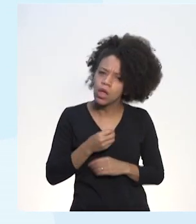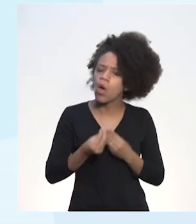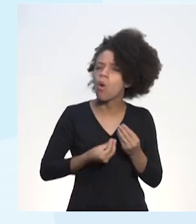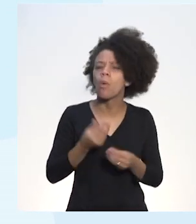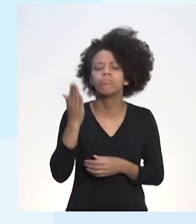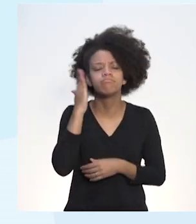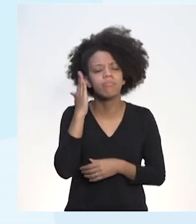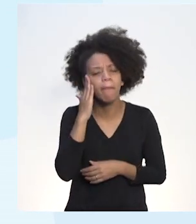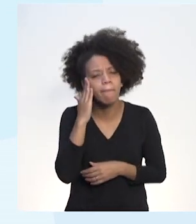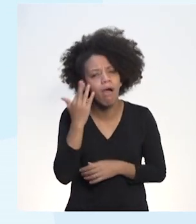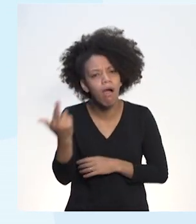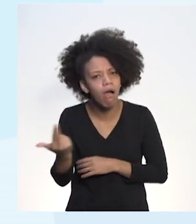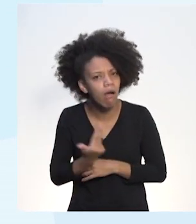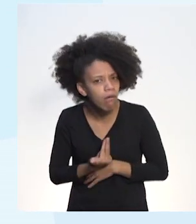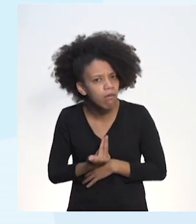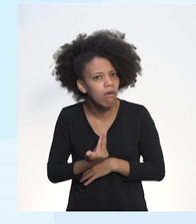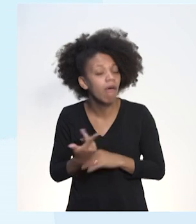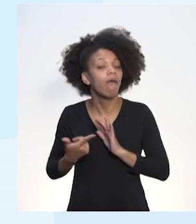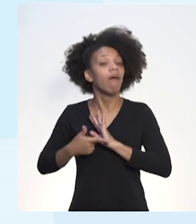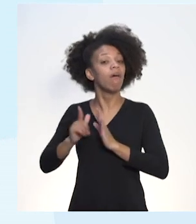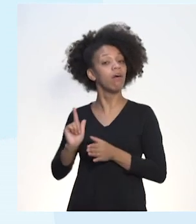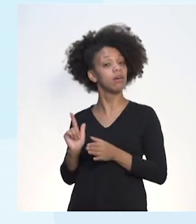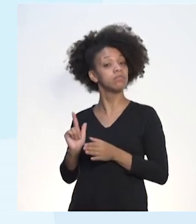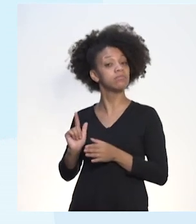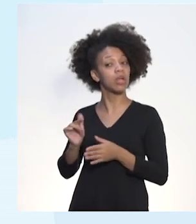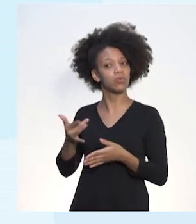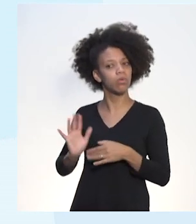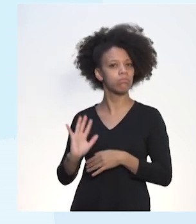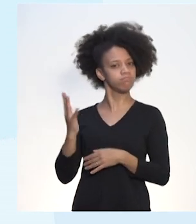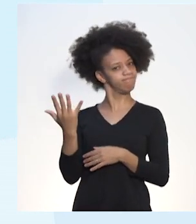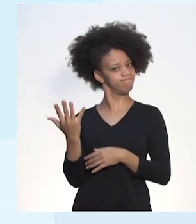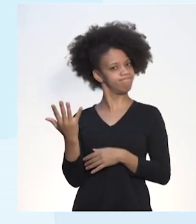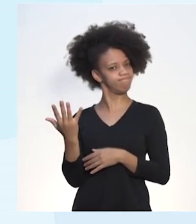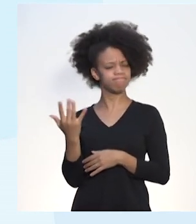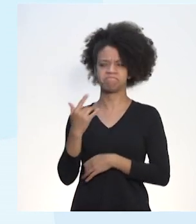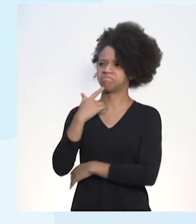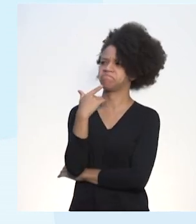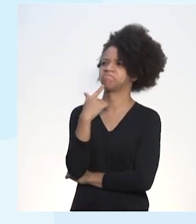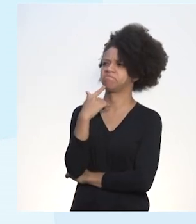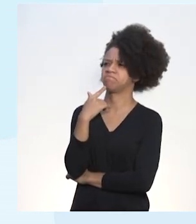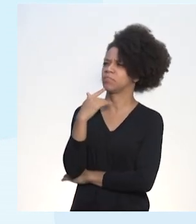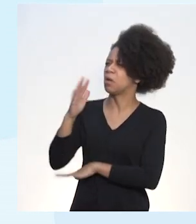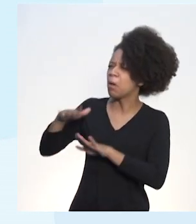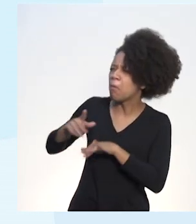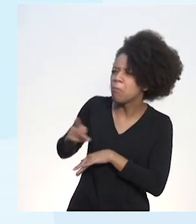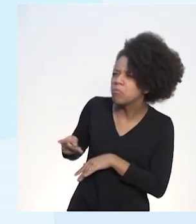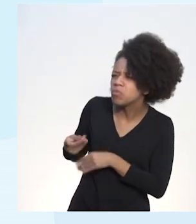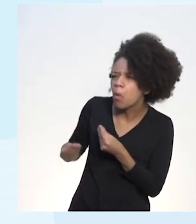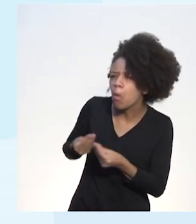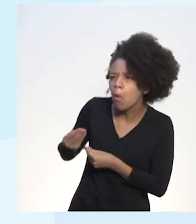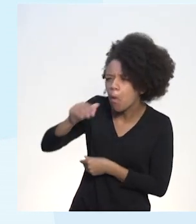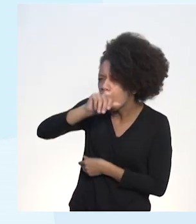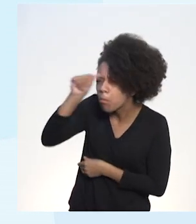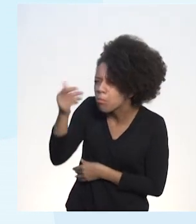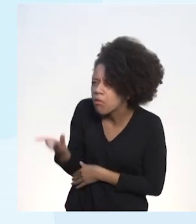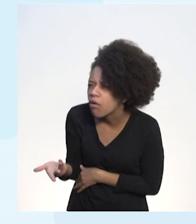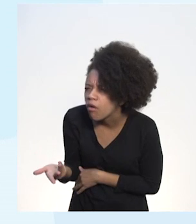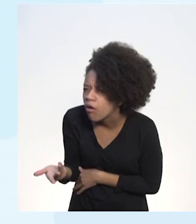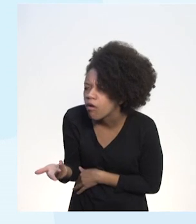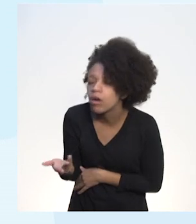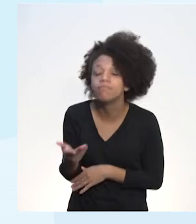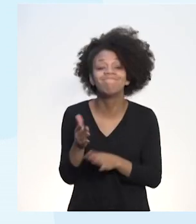prever o resultado antes dele ocorrer. Aí vocês vão falar, mas Alessandra, de que jeito? Não